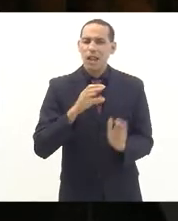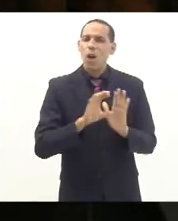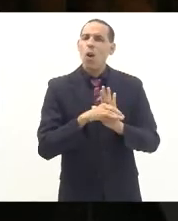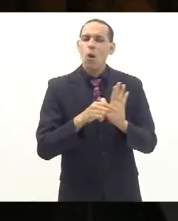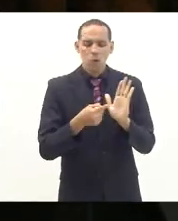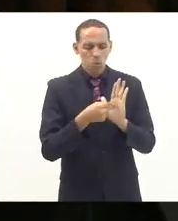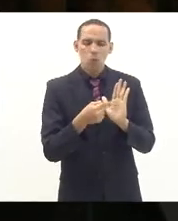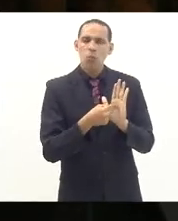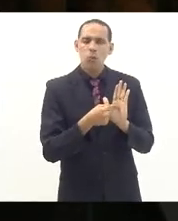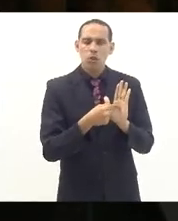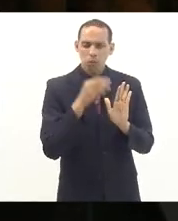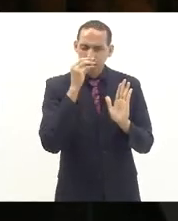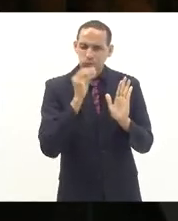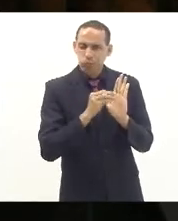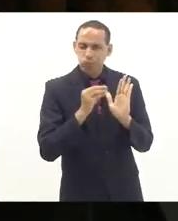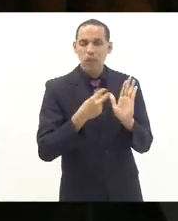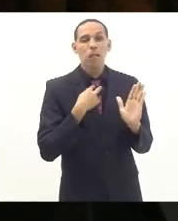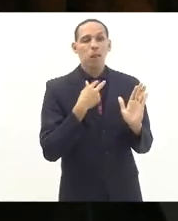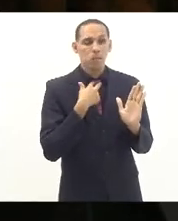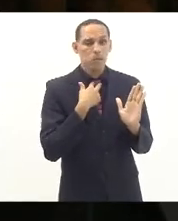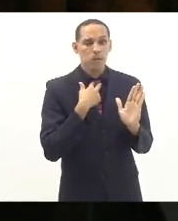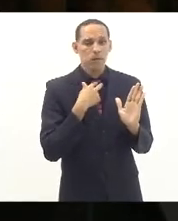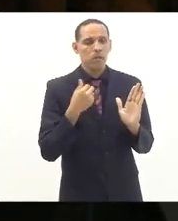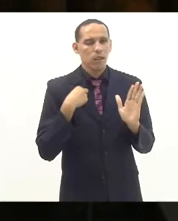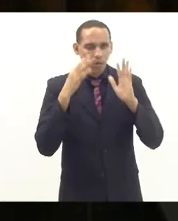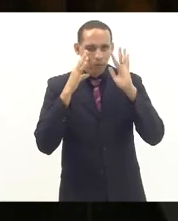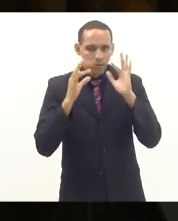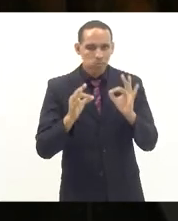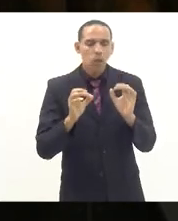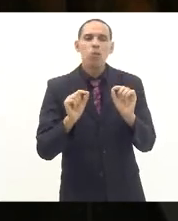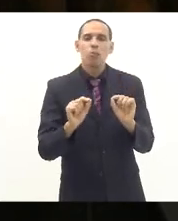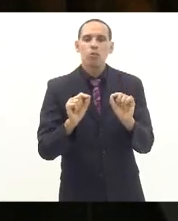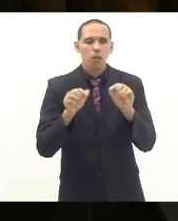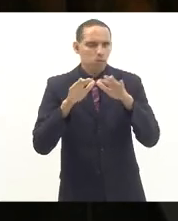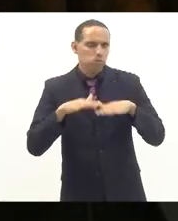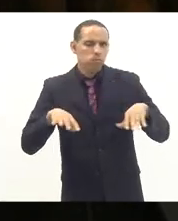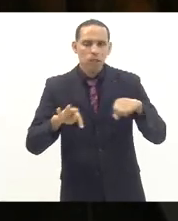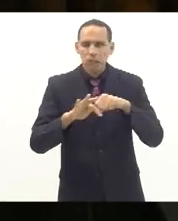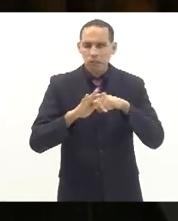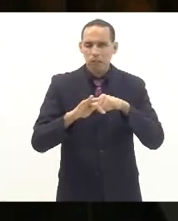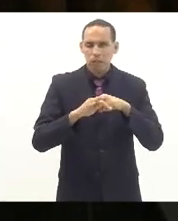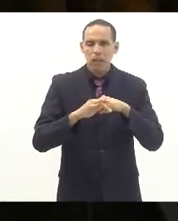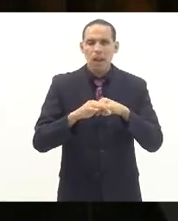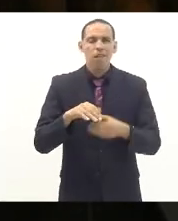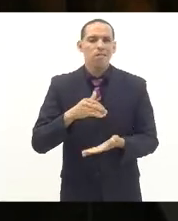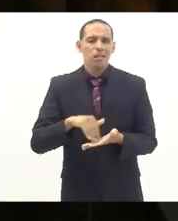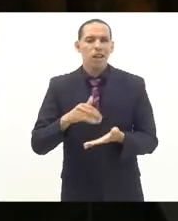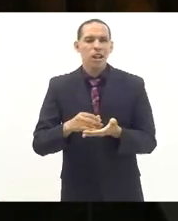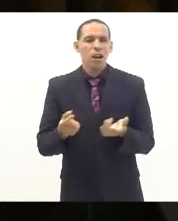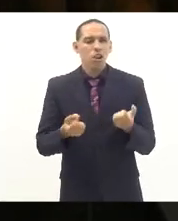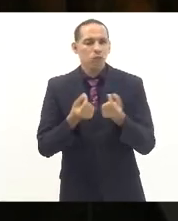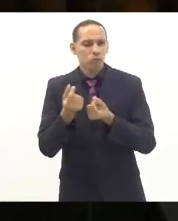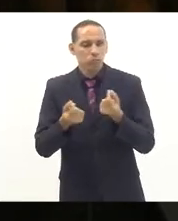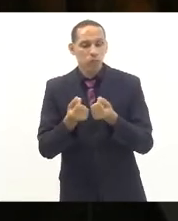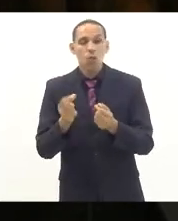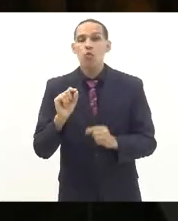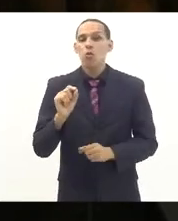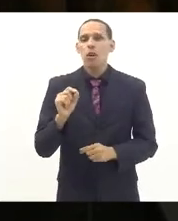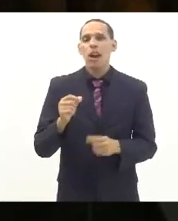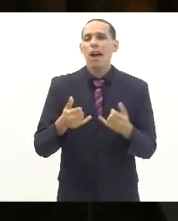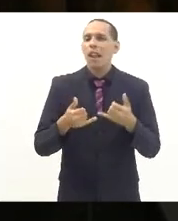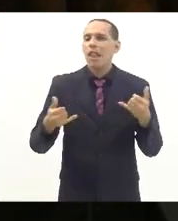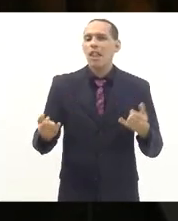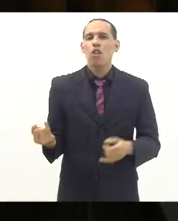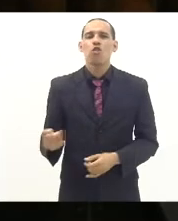que não pode ser desprezado e eu queria que chamar atenção de todos os técnicos da secretaria de fazenda que a linha de juros ativos